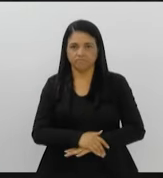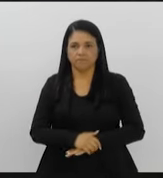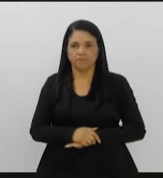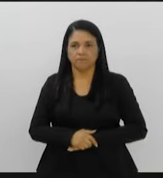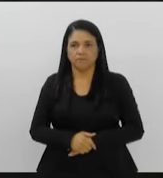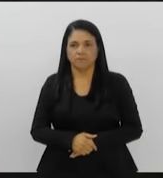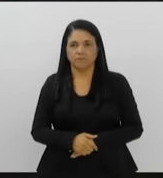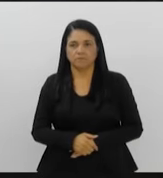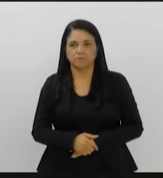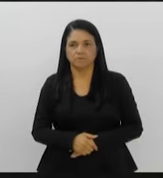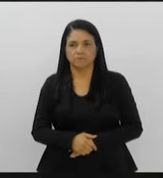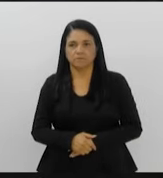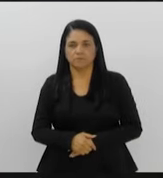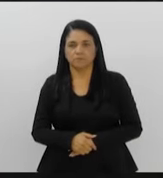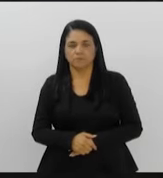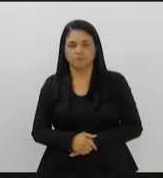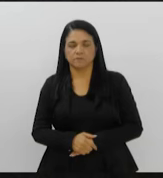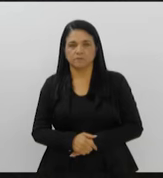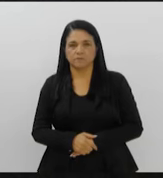Só.